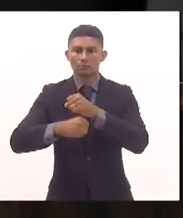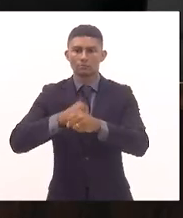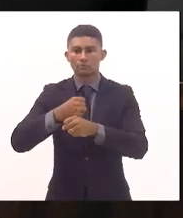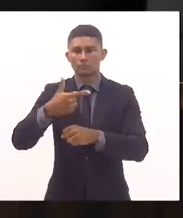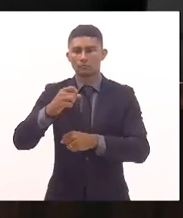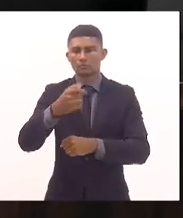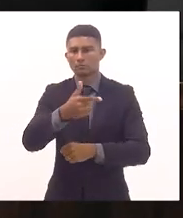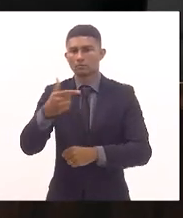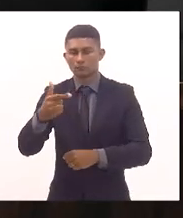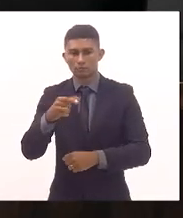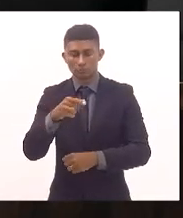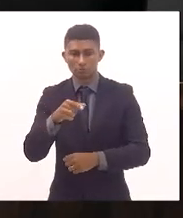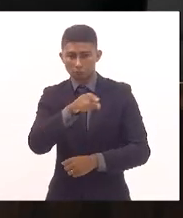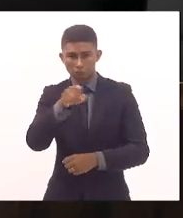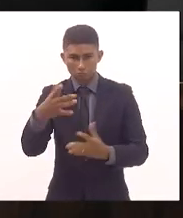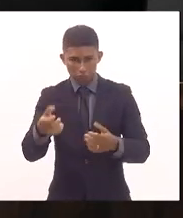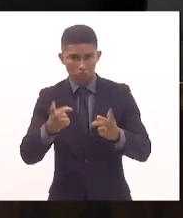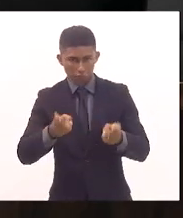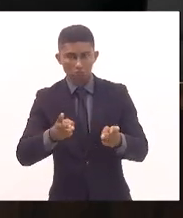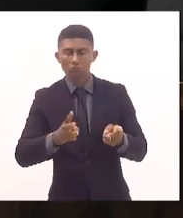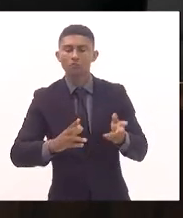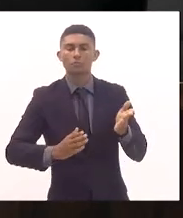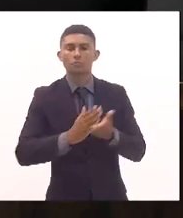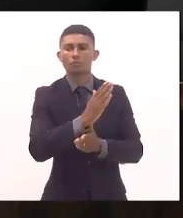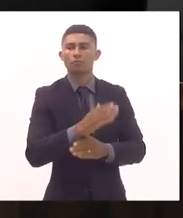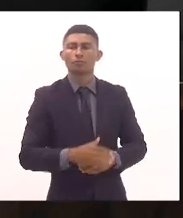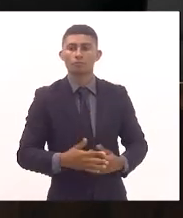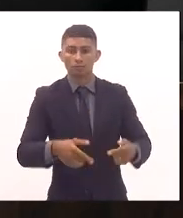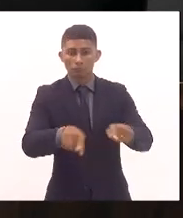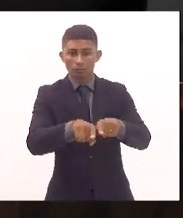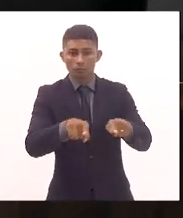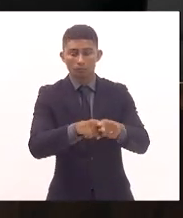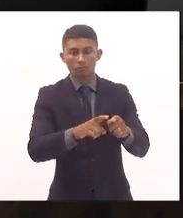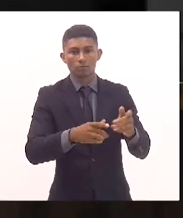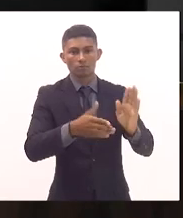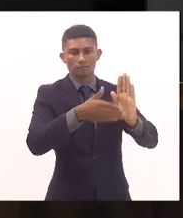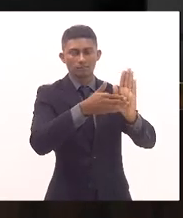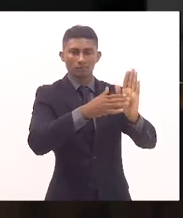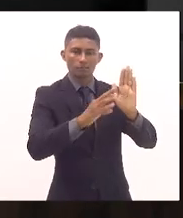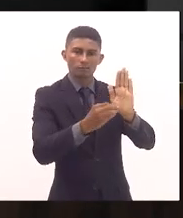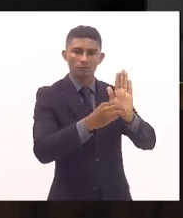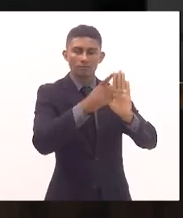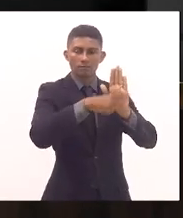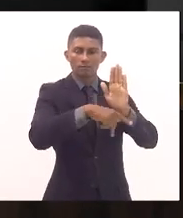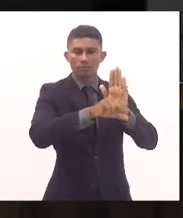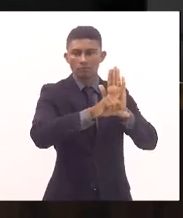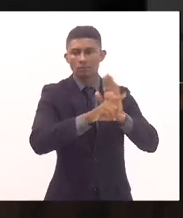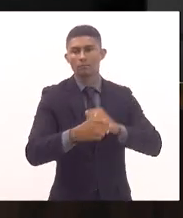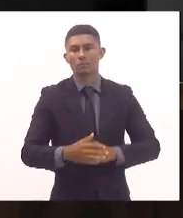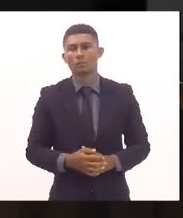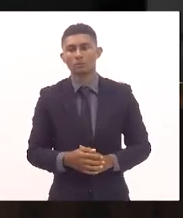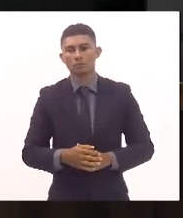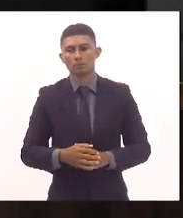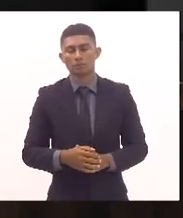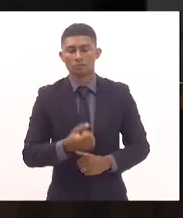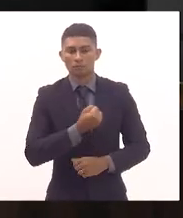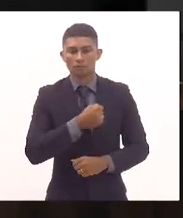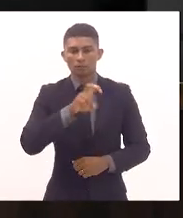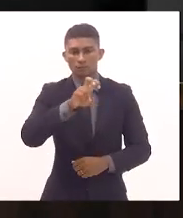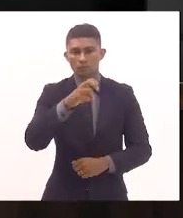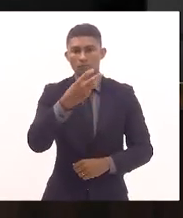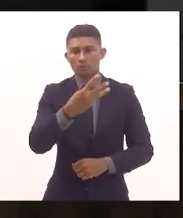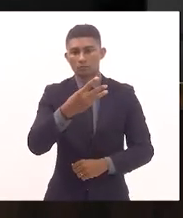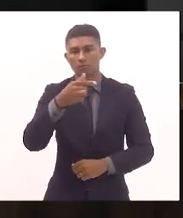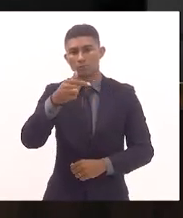Coronel Jairo. Senhores que aprovam isso, como estão aprovado. Requer inclusão na ordem do dia projeto de lei número